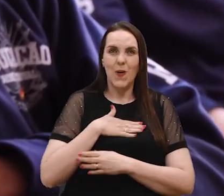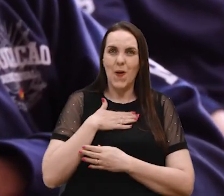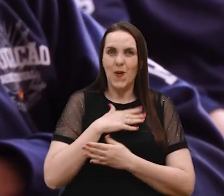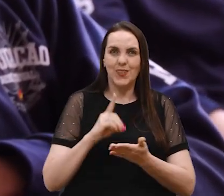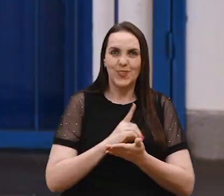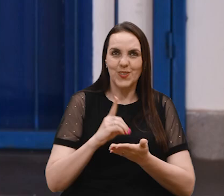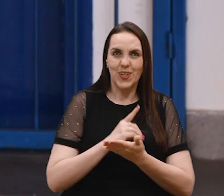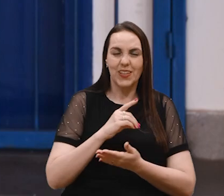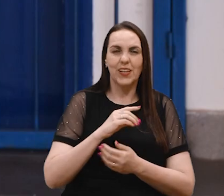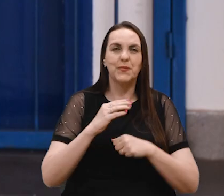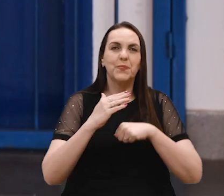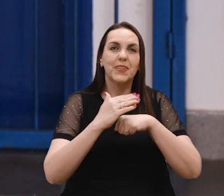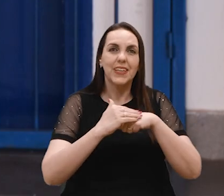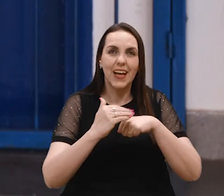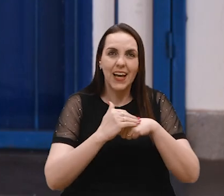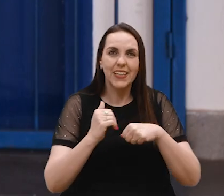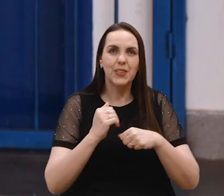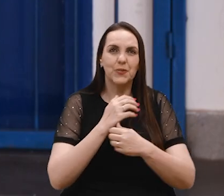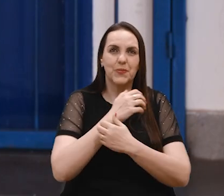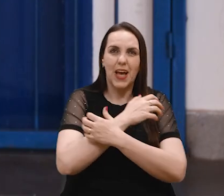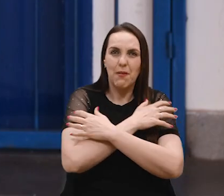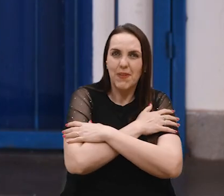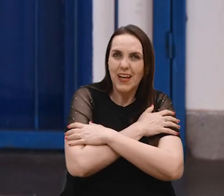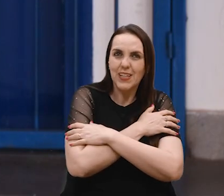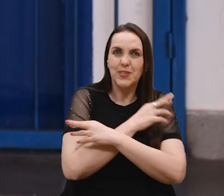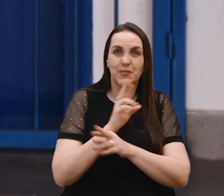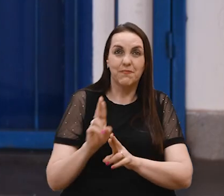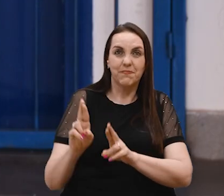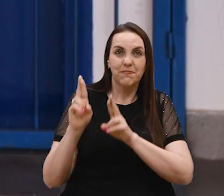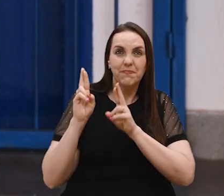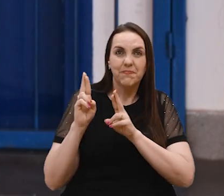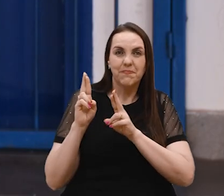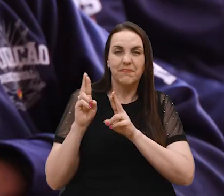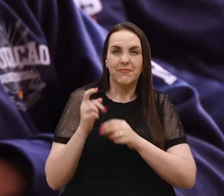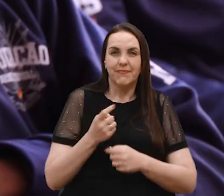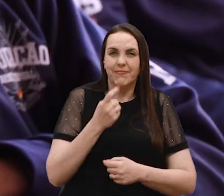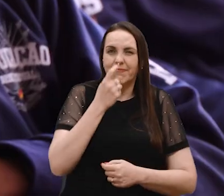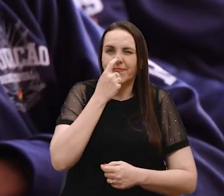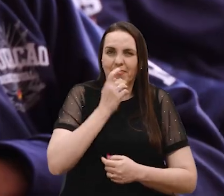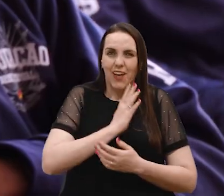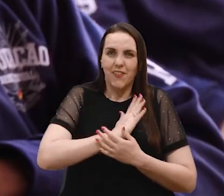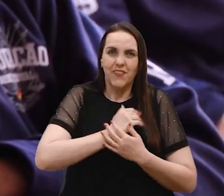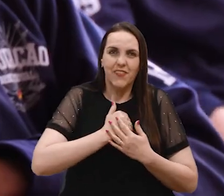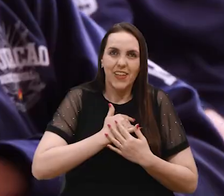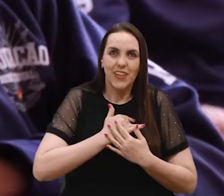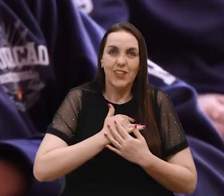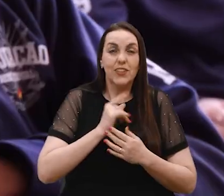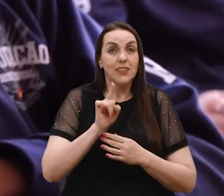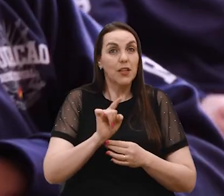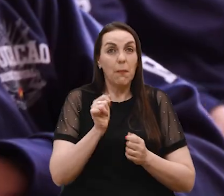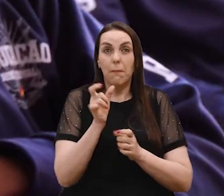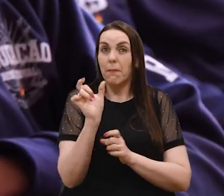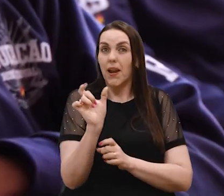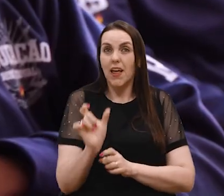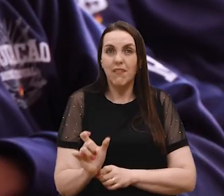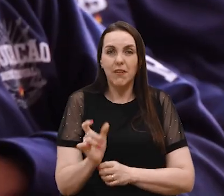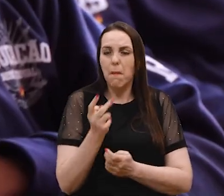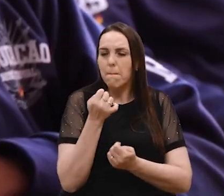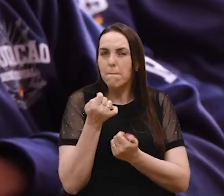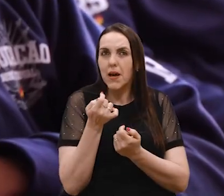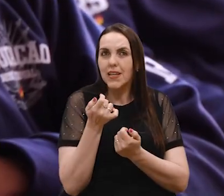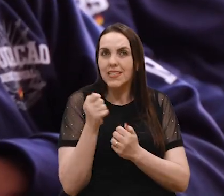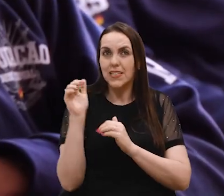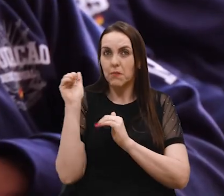dicionário português, carinho, abraço, esperança, afeto, são palavras muito parecidas no